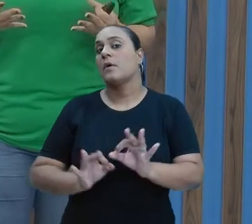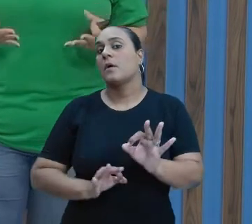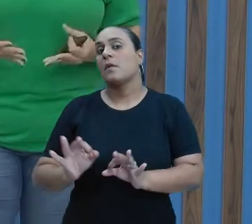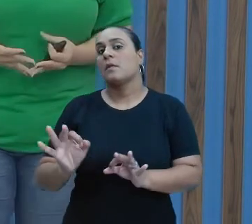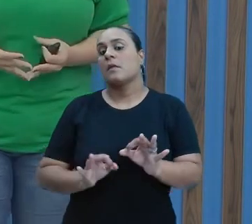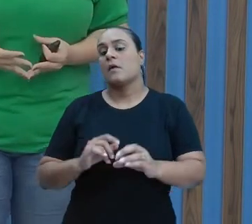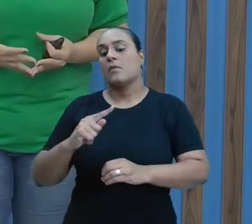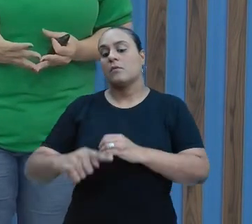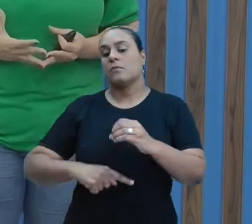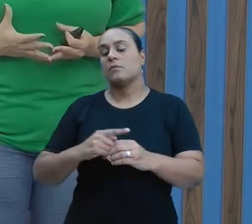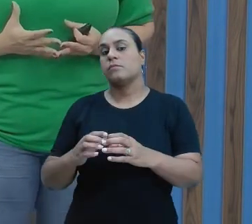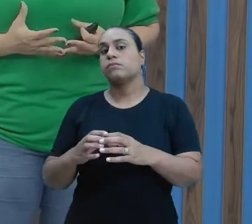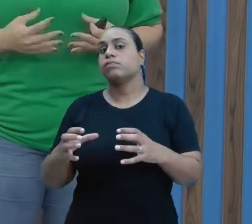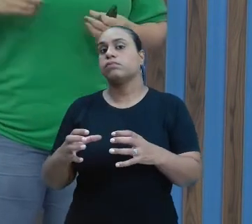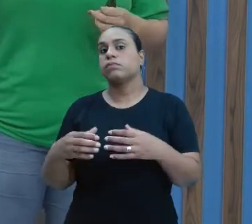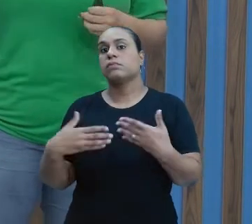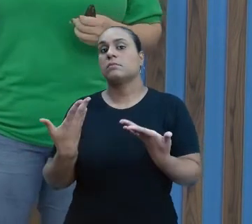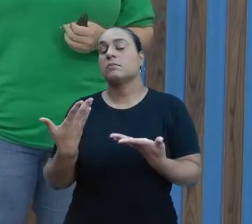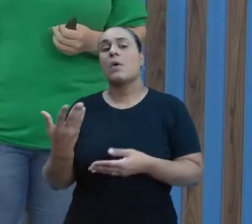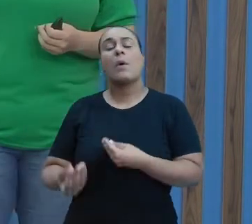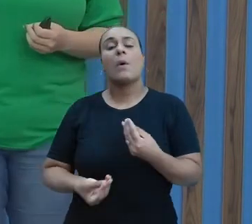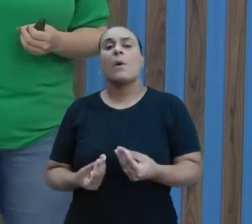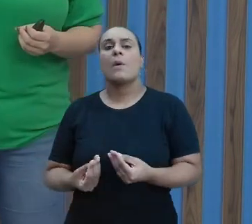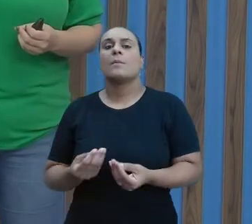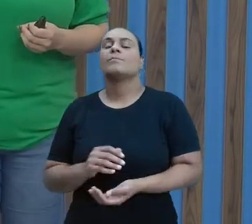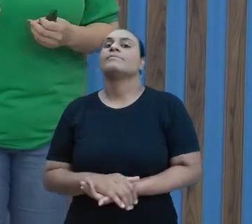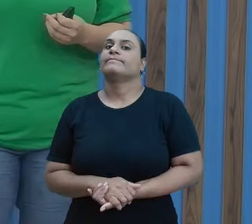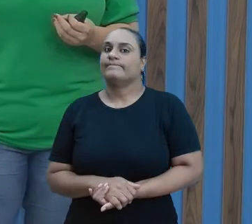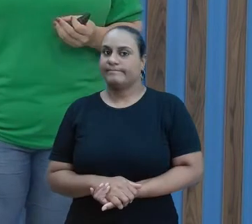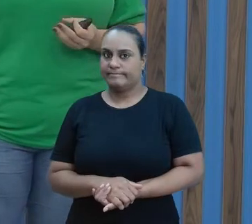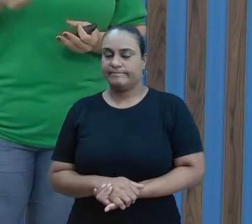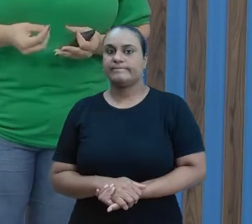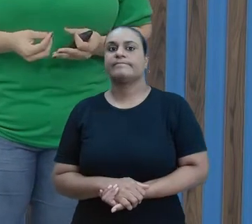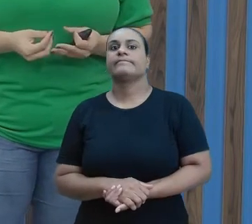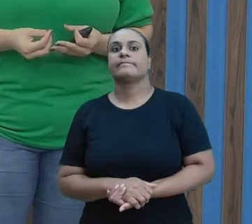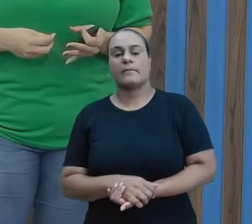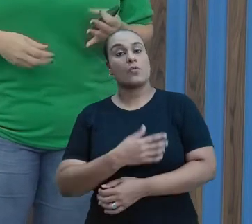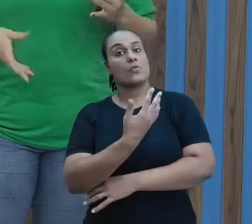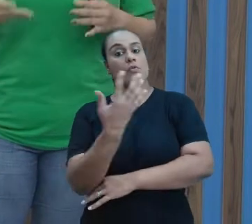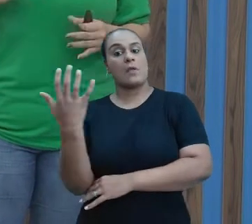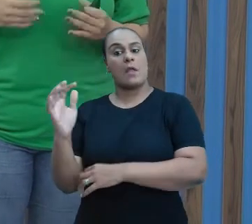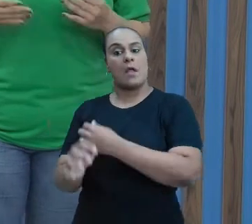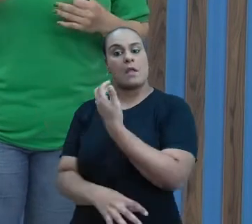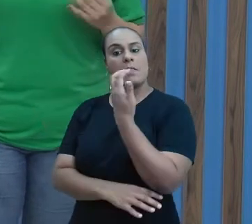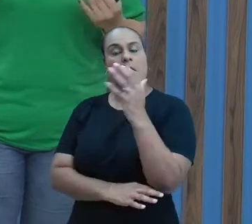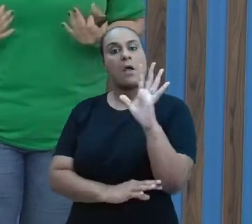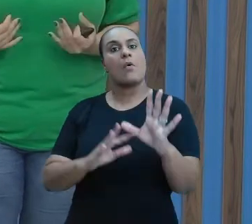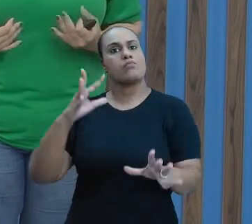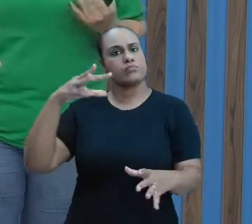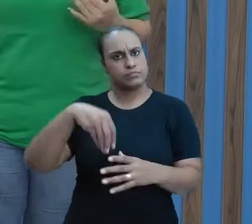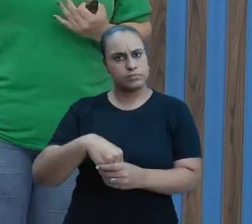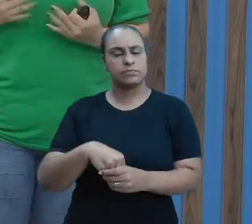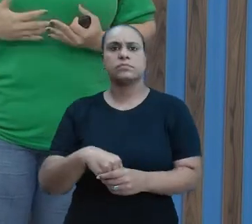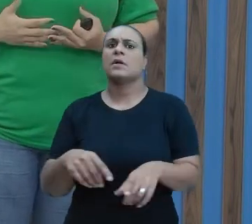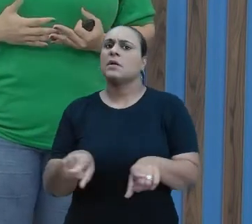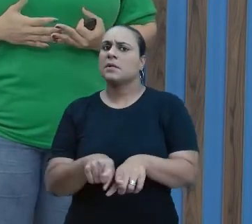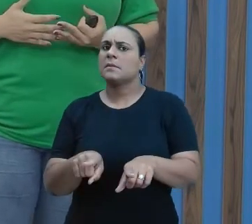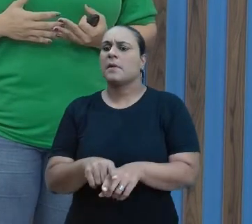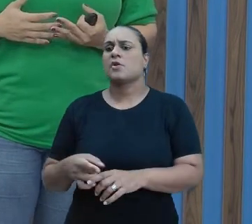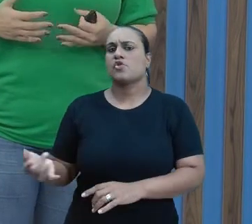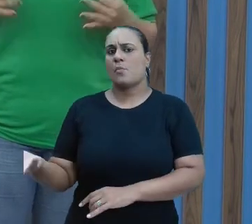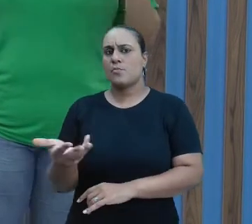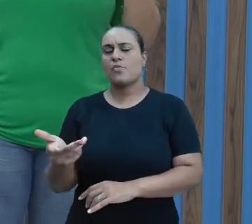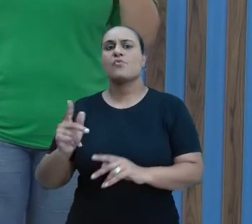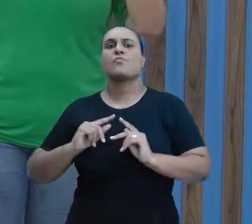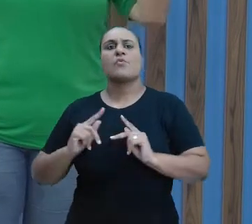esses elementos químicos, né? Tanto os que são da natureza, como aqueles sintéticos que são produzidos pelo